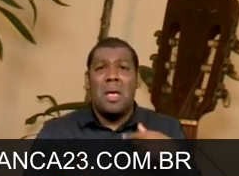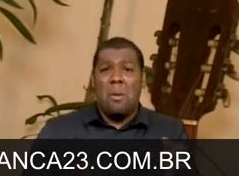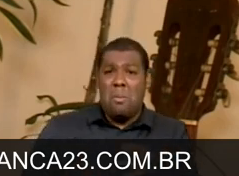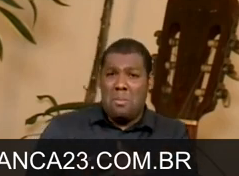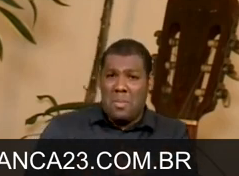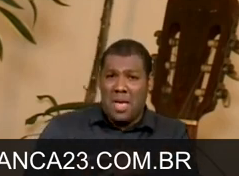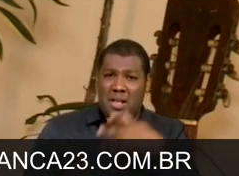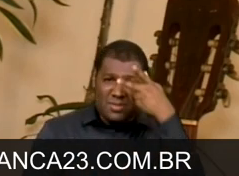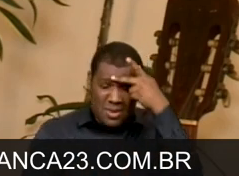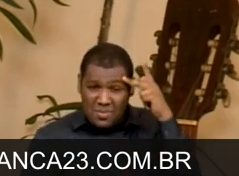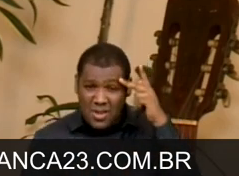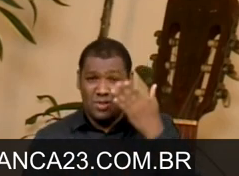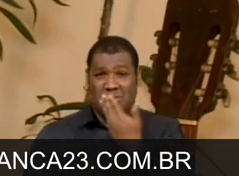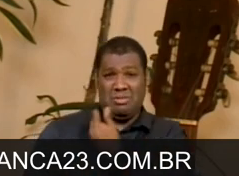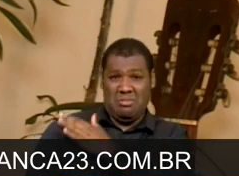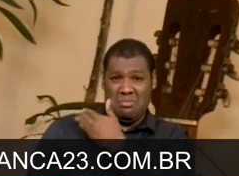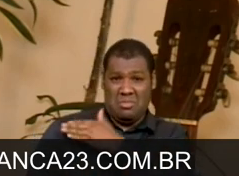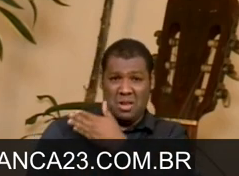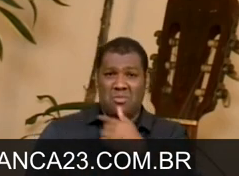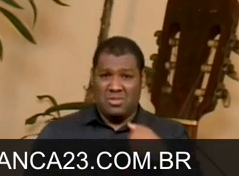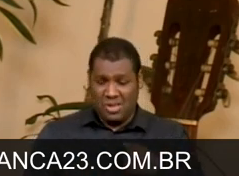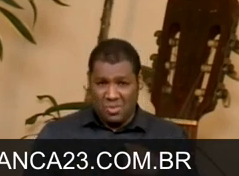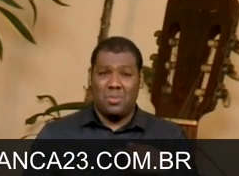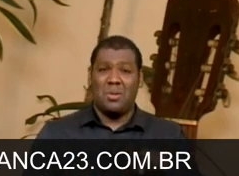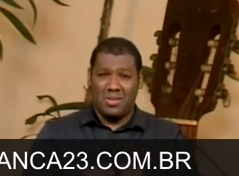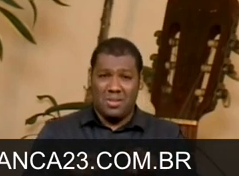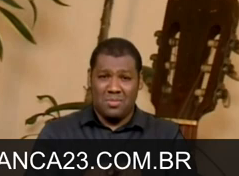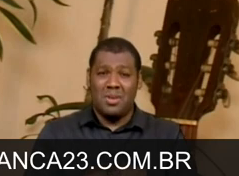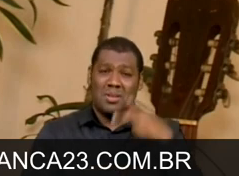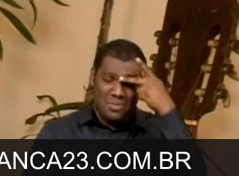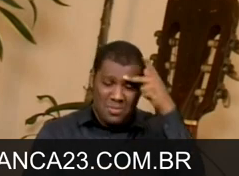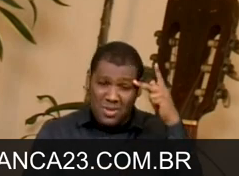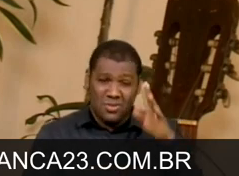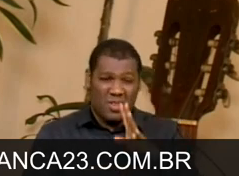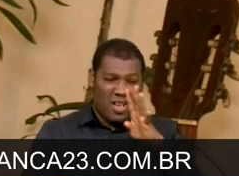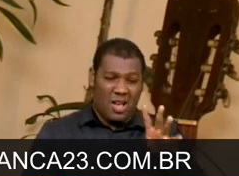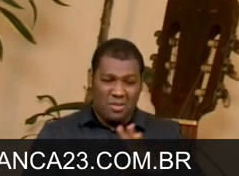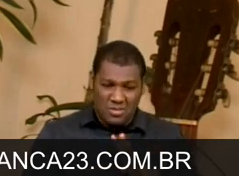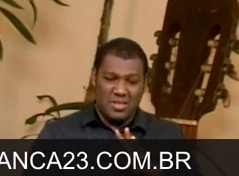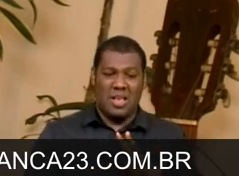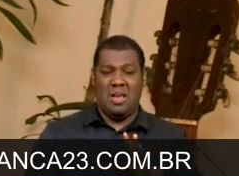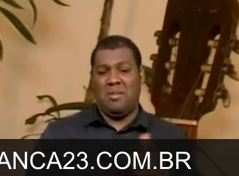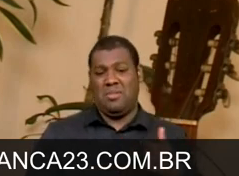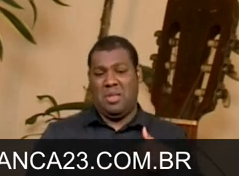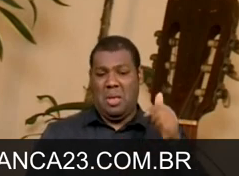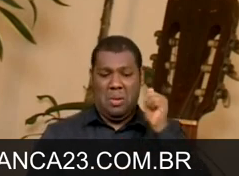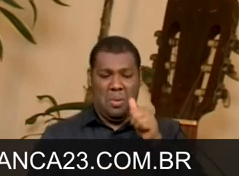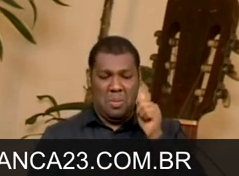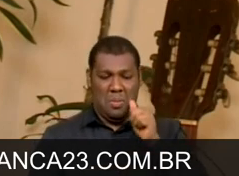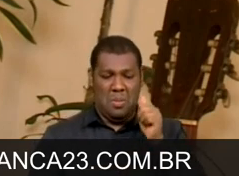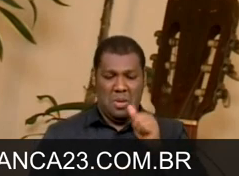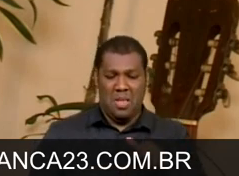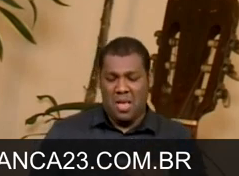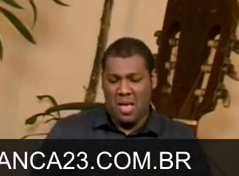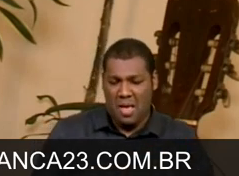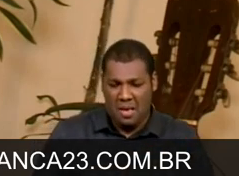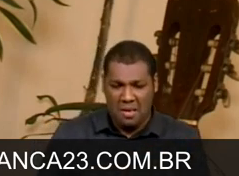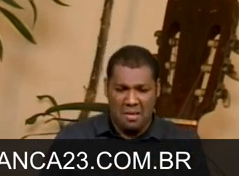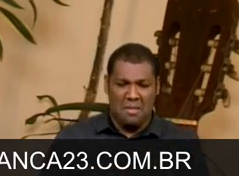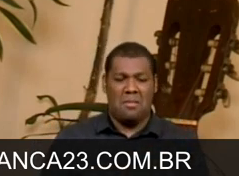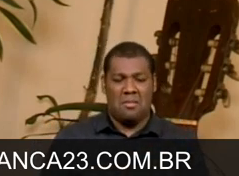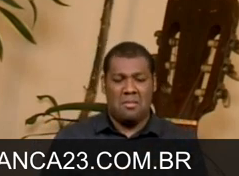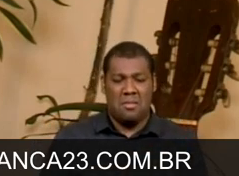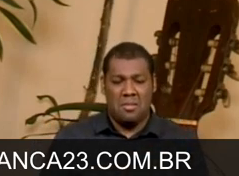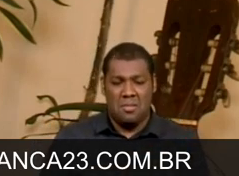a marginalização que as mulheres sofrem mais também por conta das músicas, dos filmes que sempre retratam as mulheres de